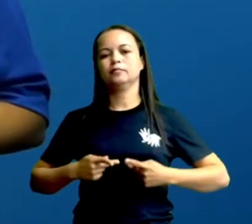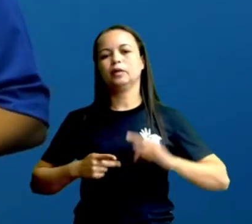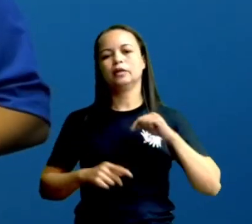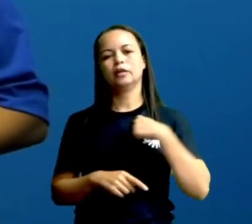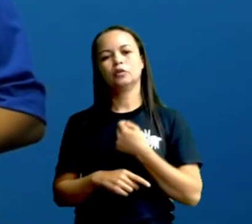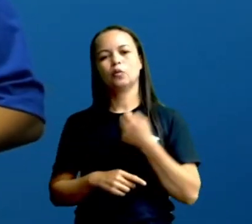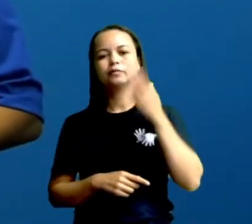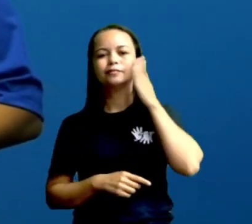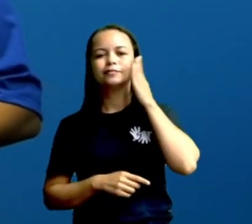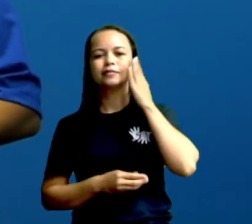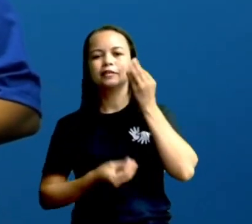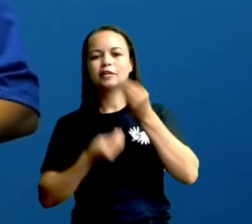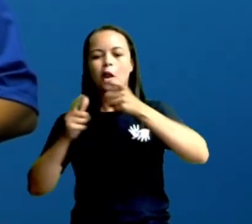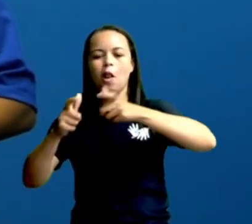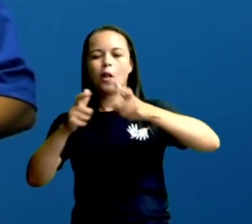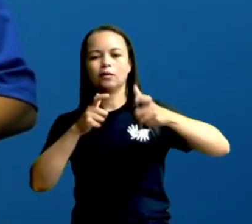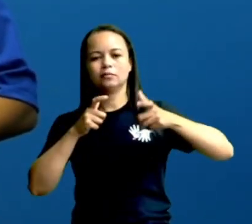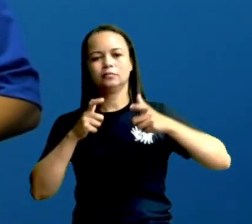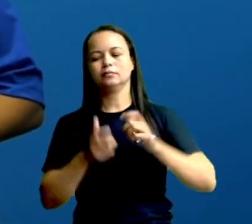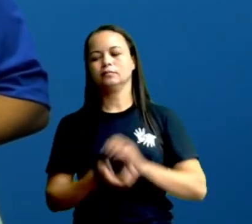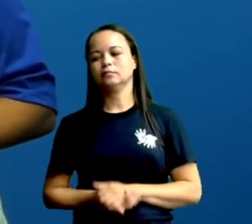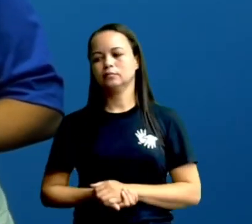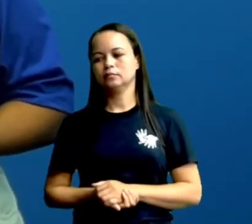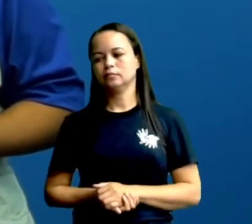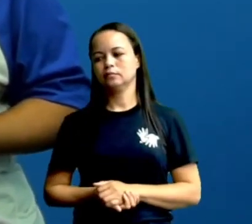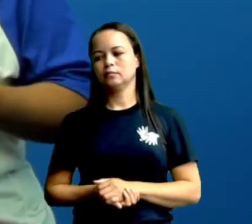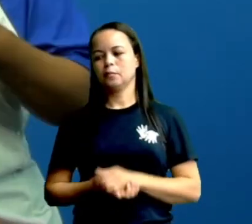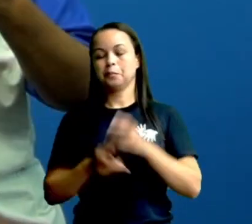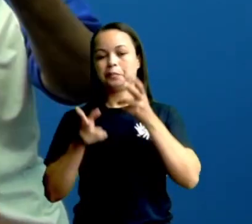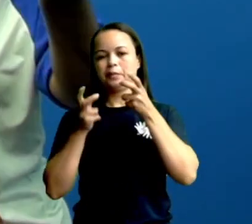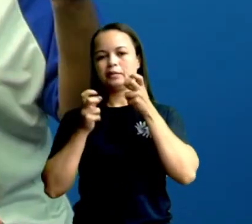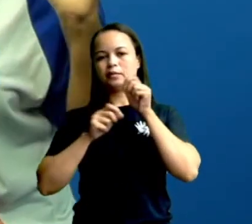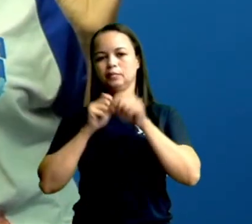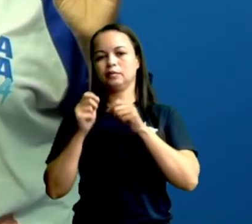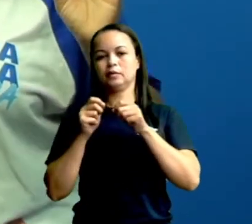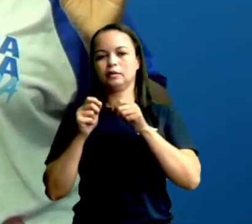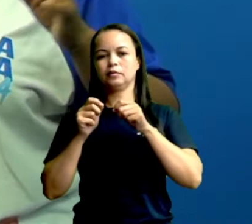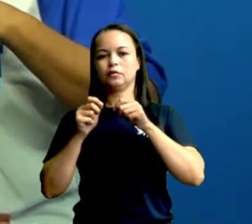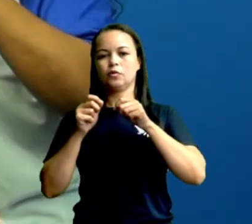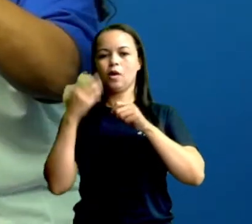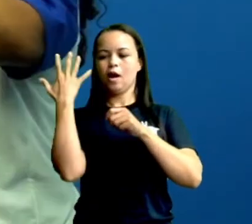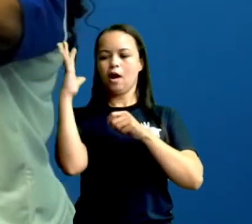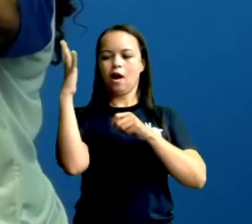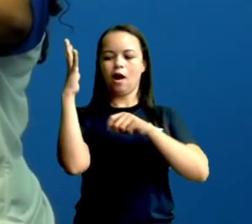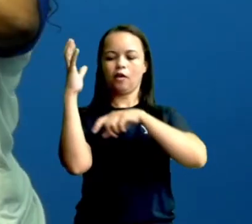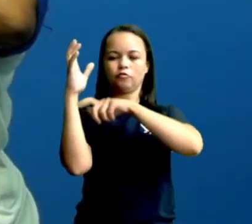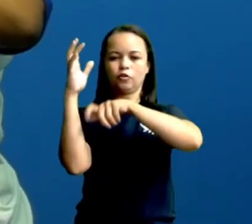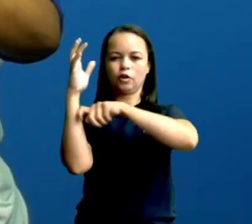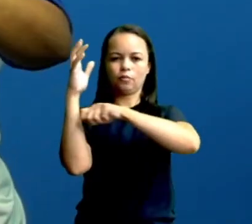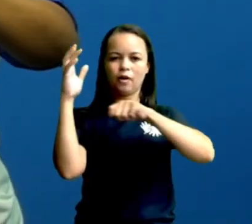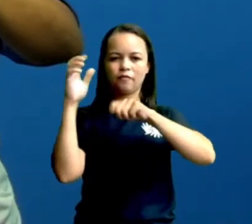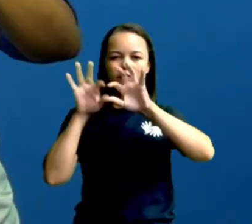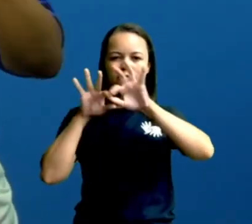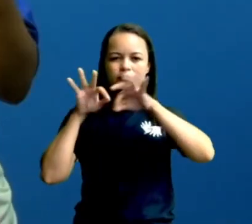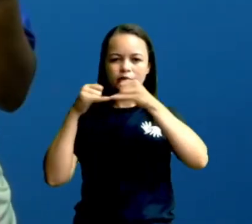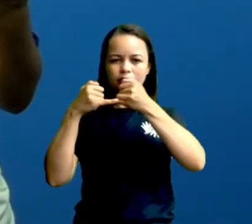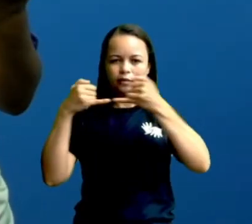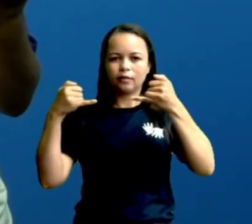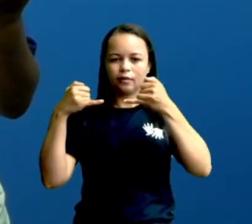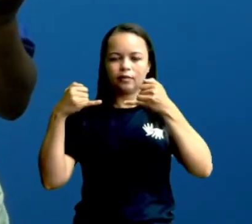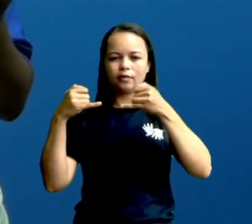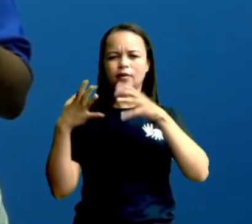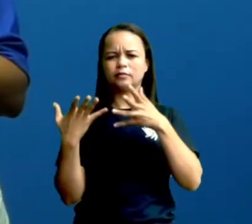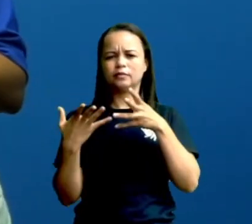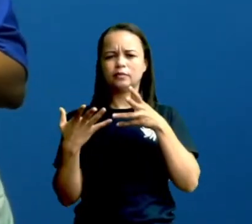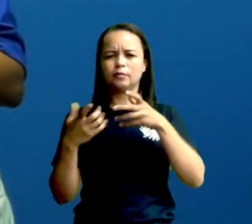se localizasse. E aí é possível a gente ver uma fita, por exemplo, se você está num determinado lugar, antigamente se